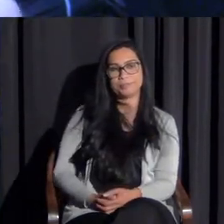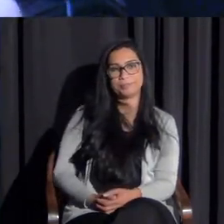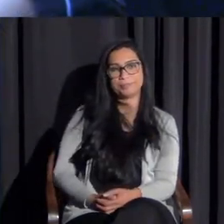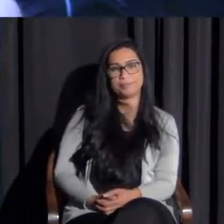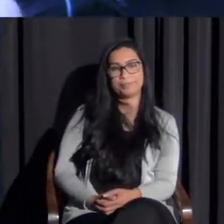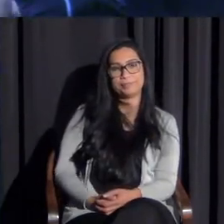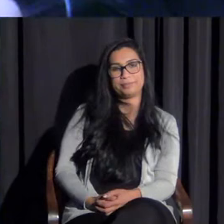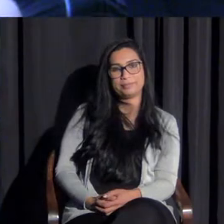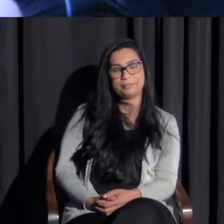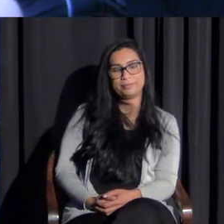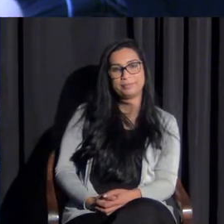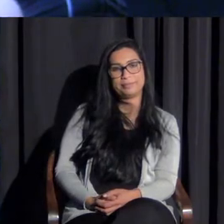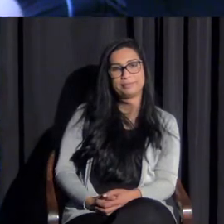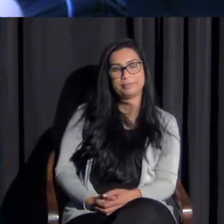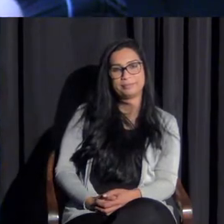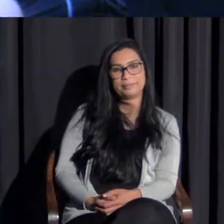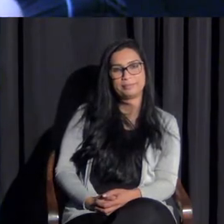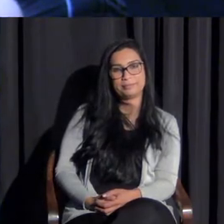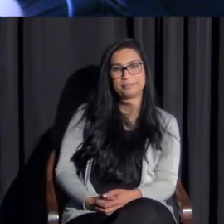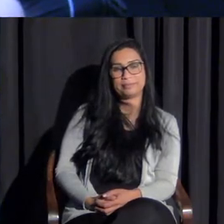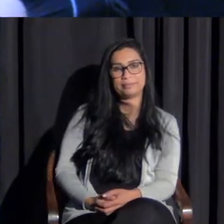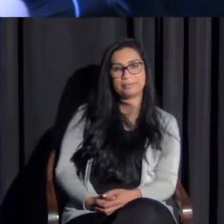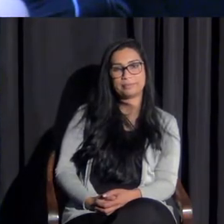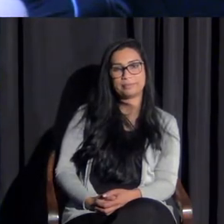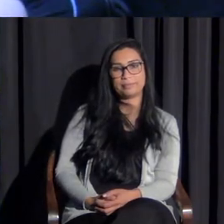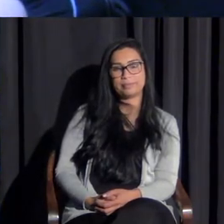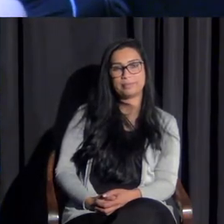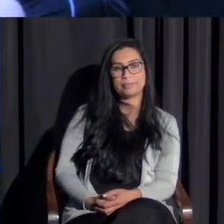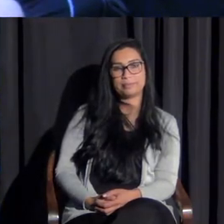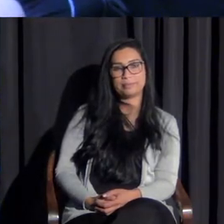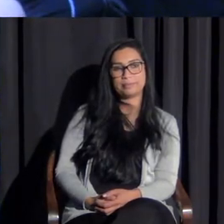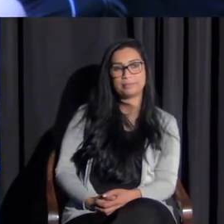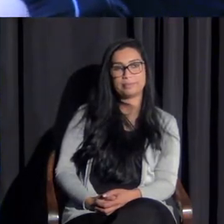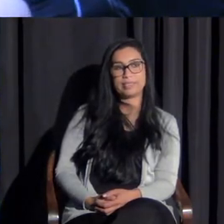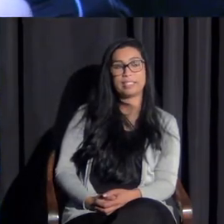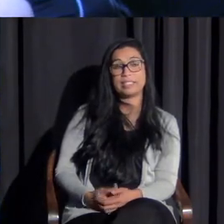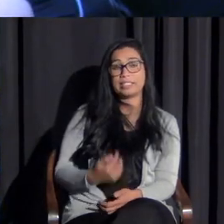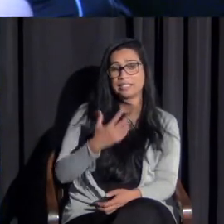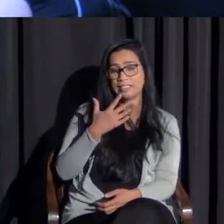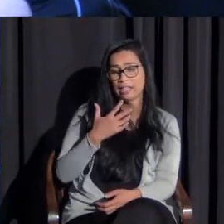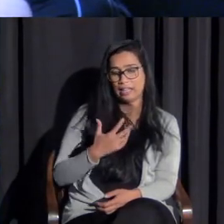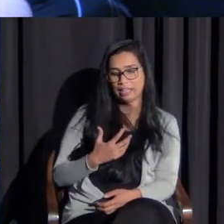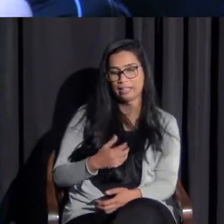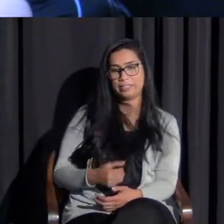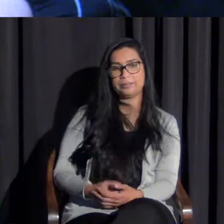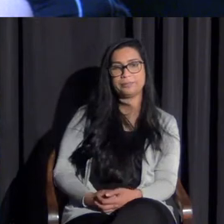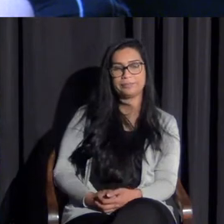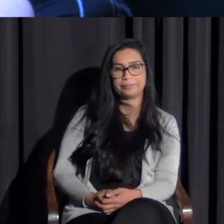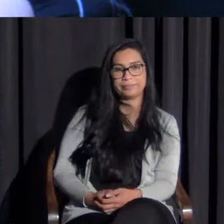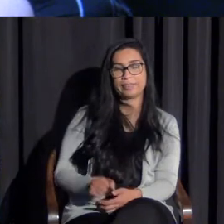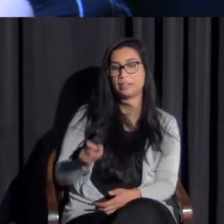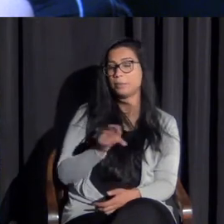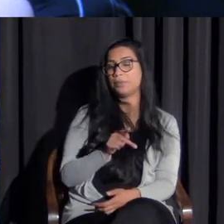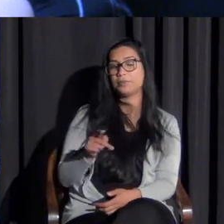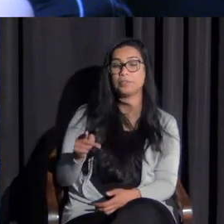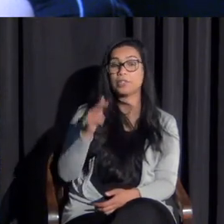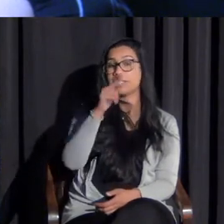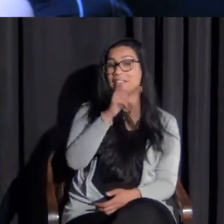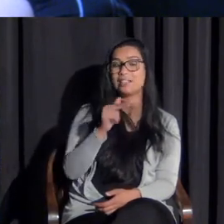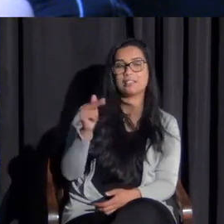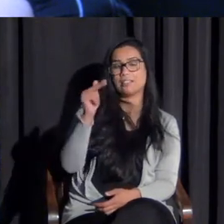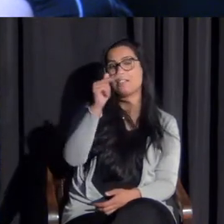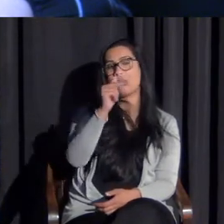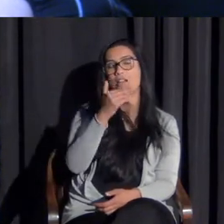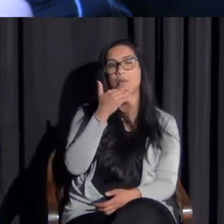E aí, não, gente, sem etarismos, vai. Tô zoando. E aí a professora pediu para a gente desenhar